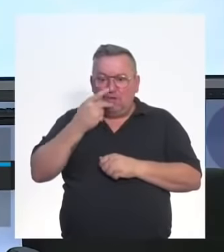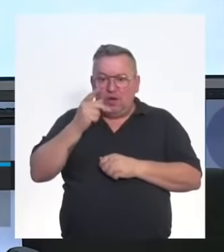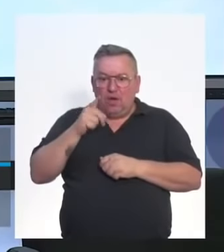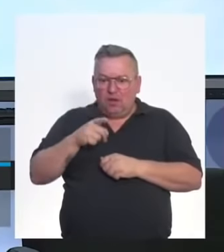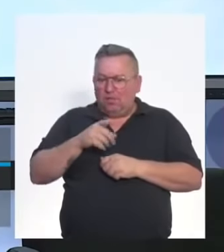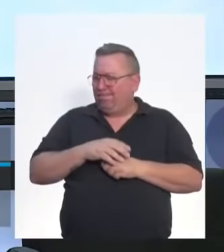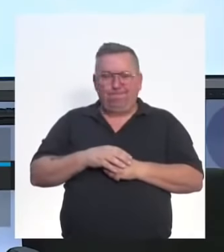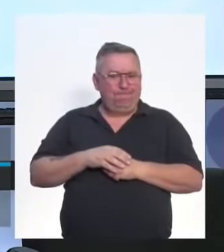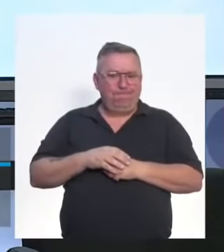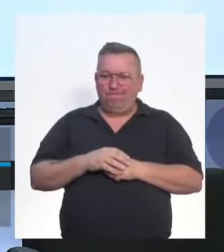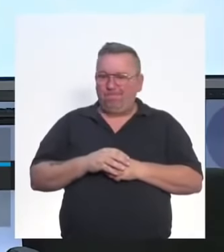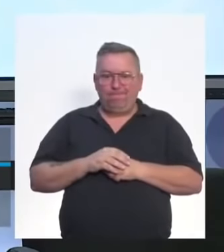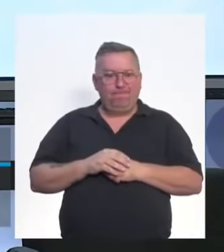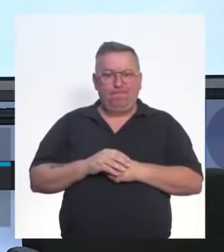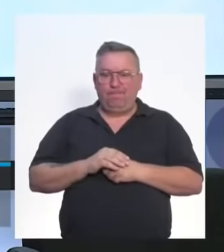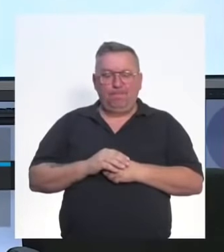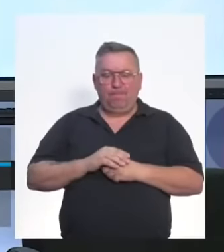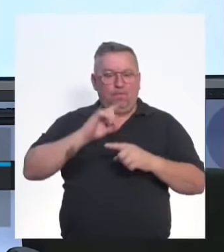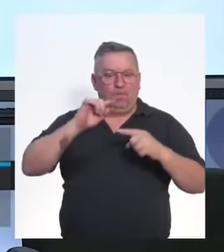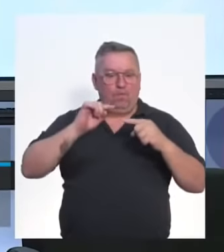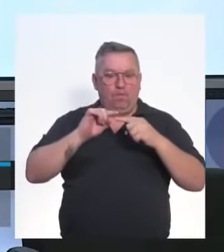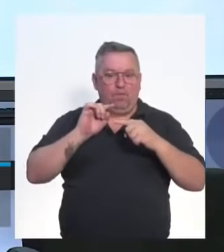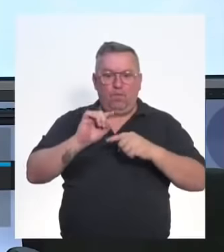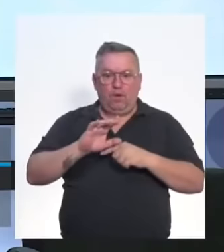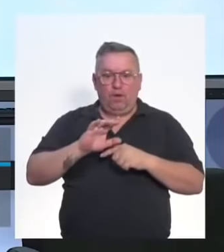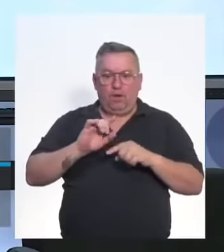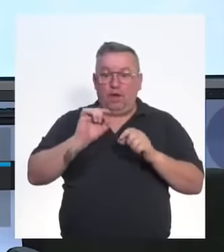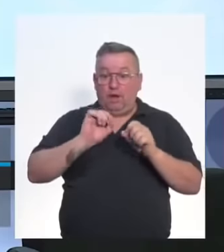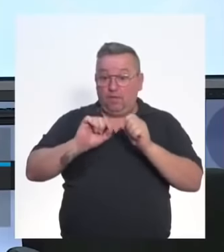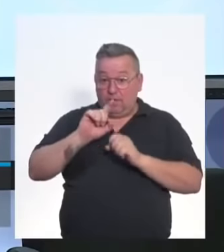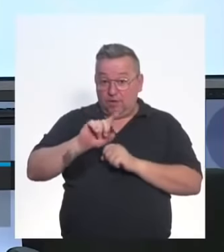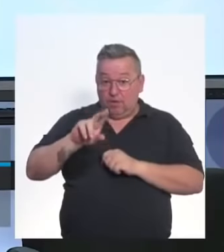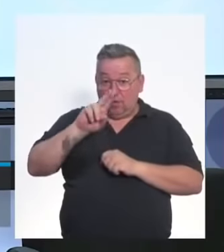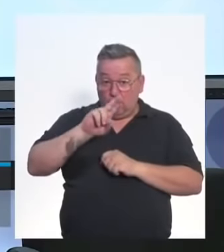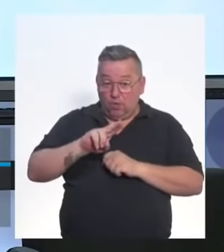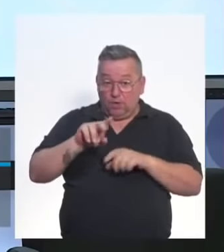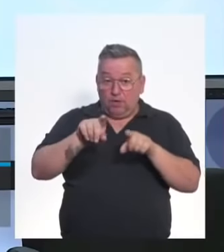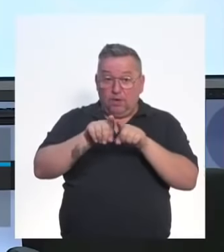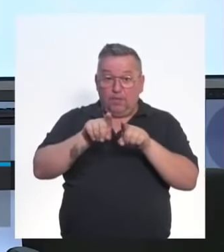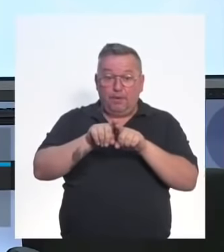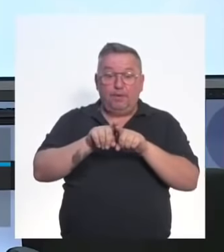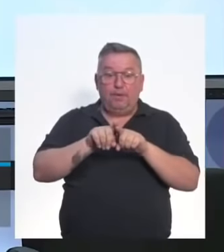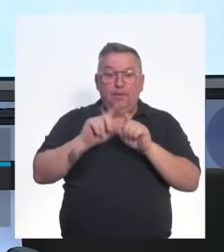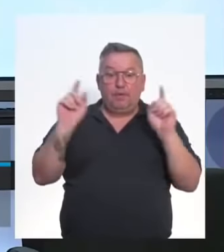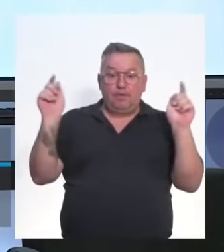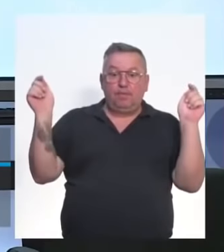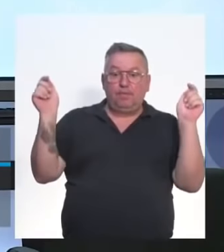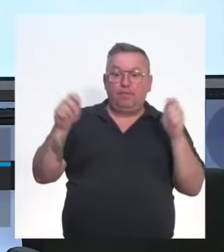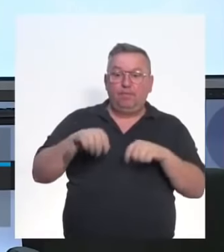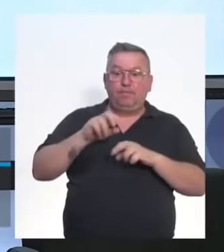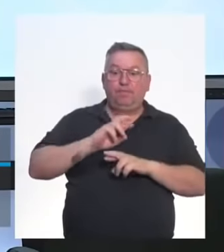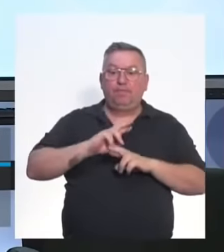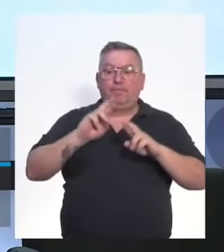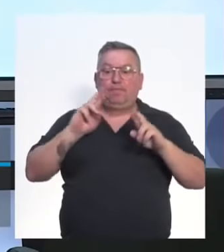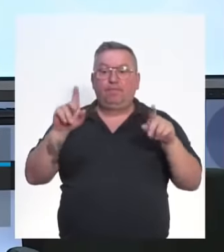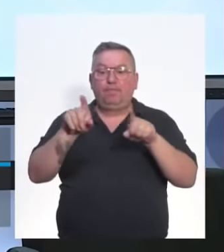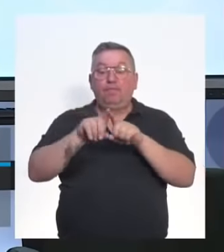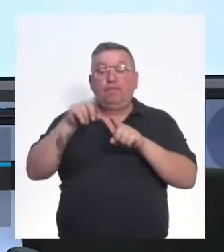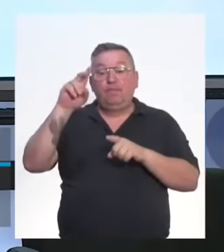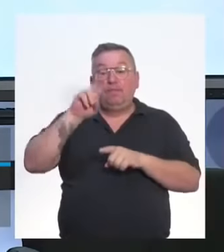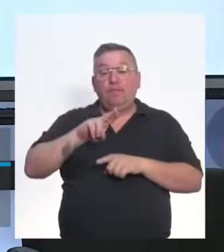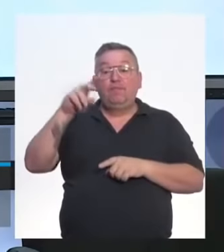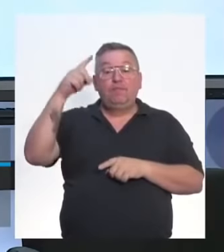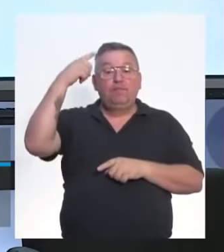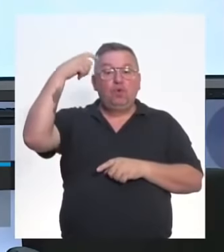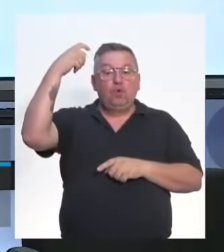Não é isso, a ideia não é essa. É que você use possibilidades diferentes, use a sua